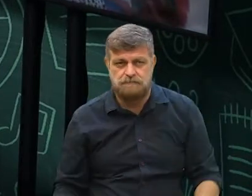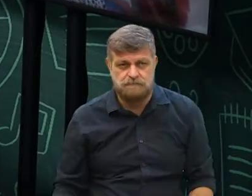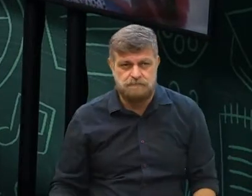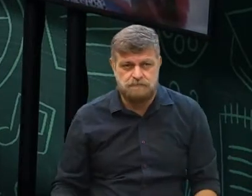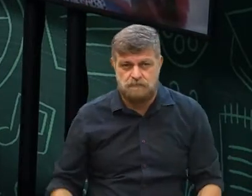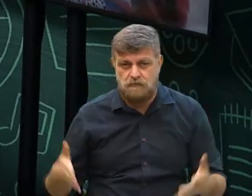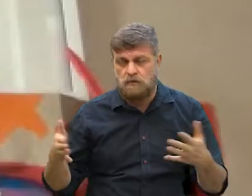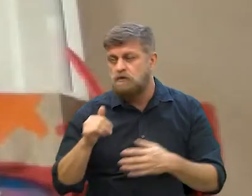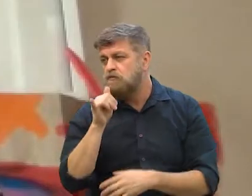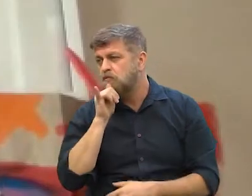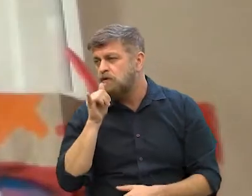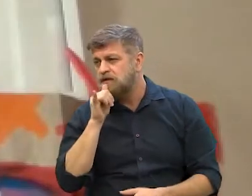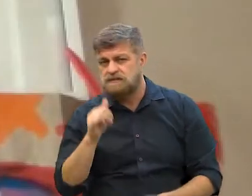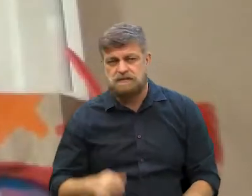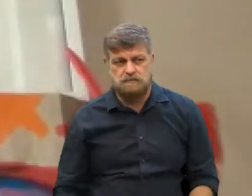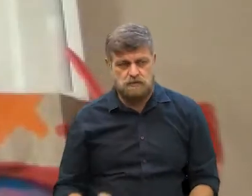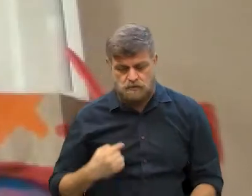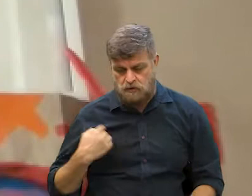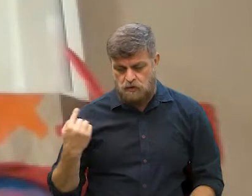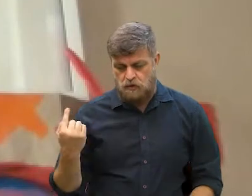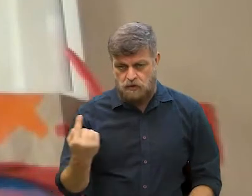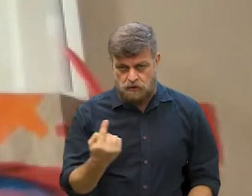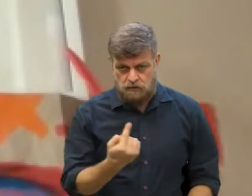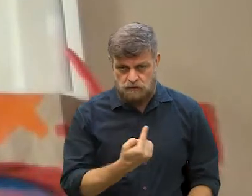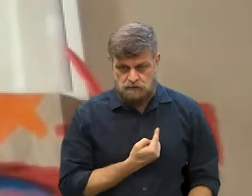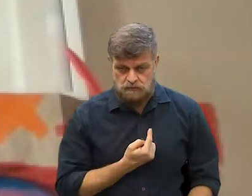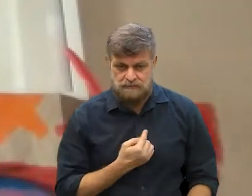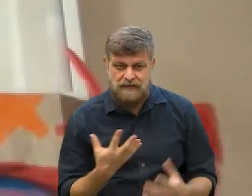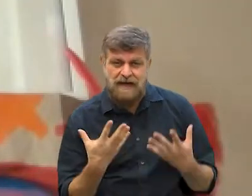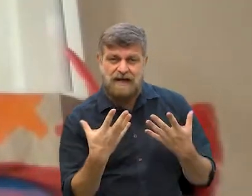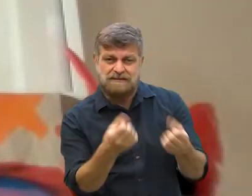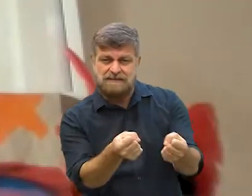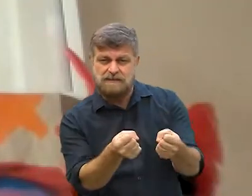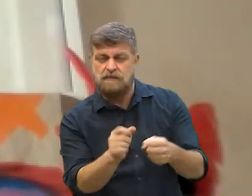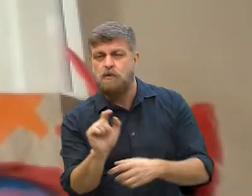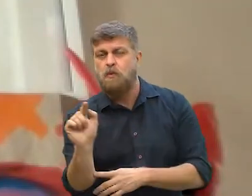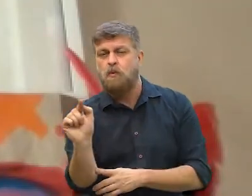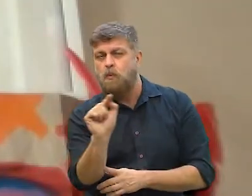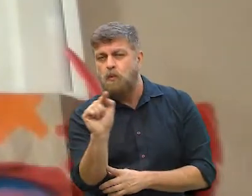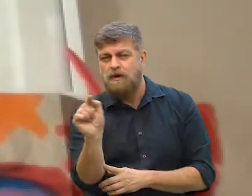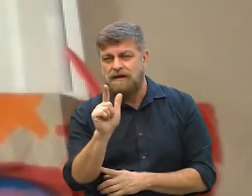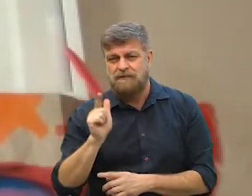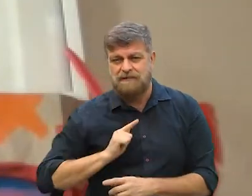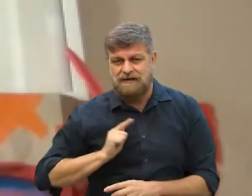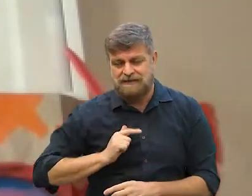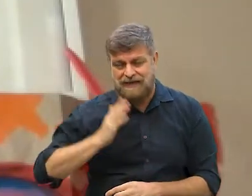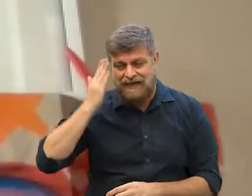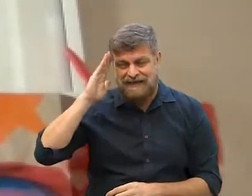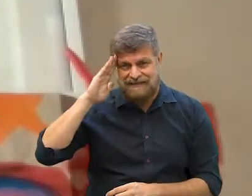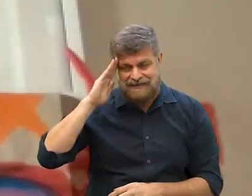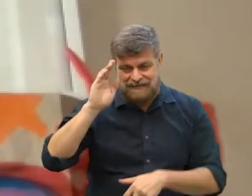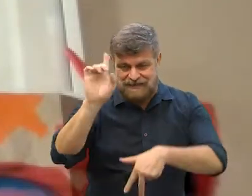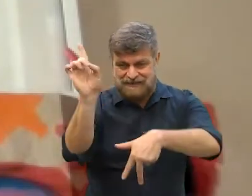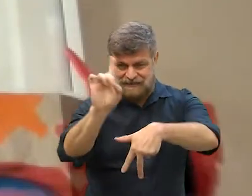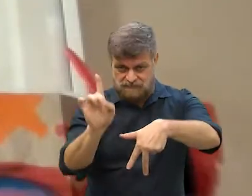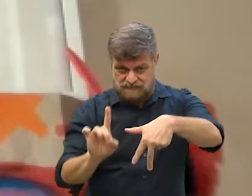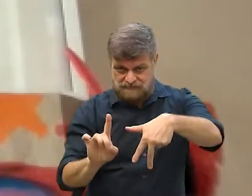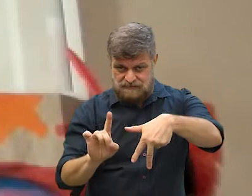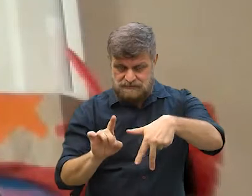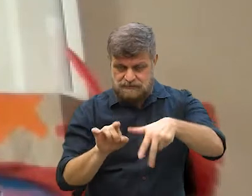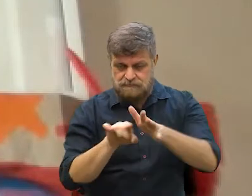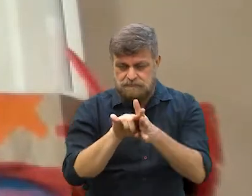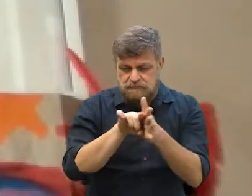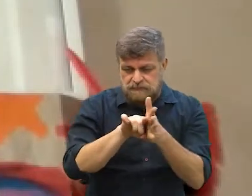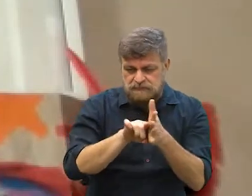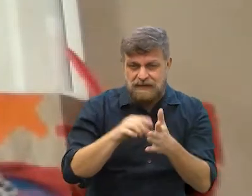hoje por exemplo nós estamos adotando para a interpretar a diligência para entender a